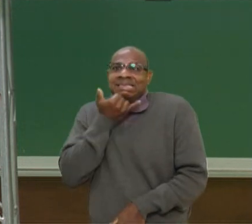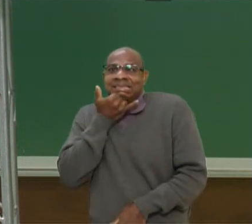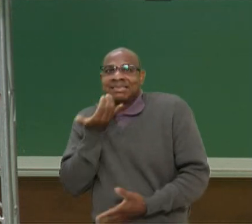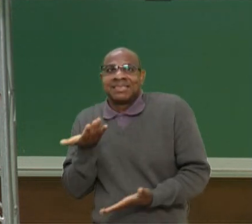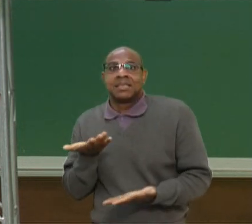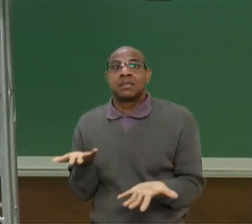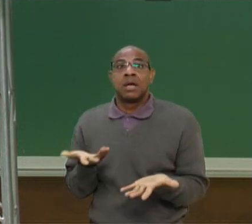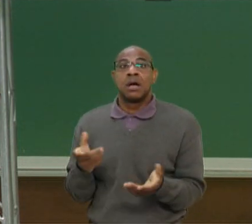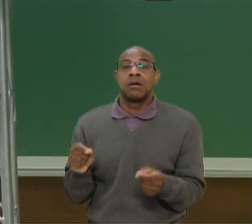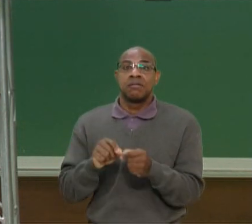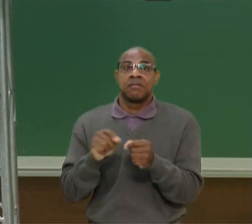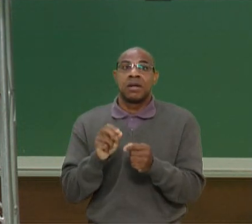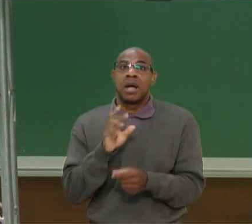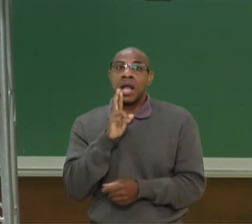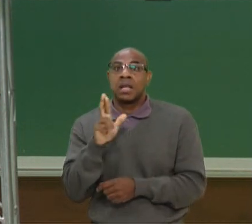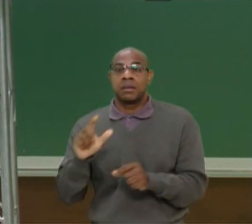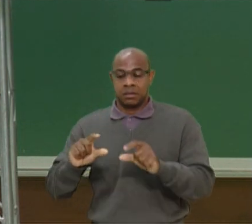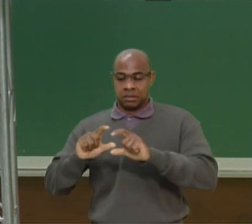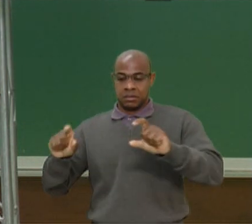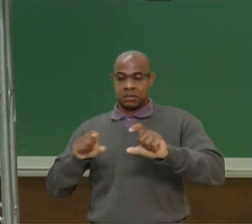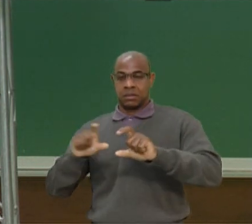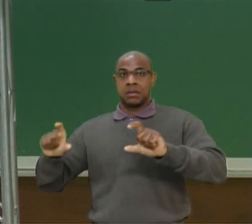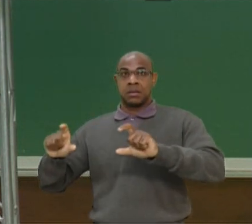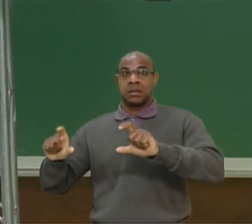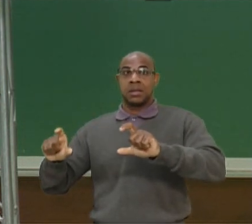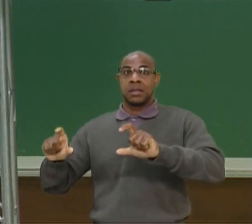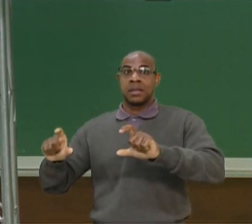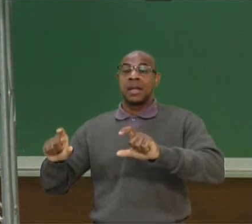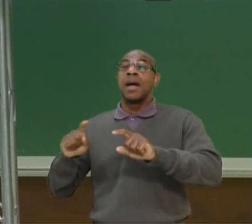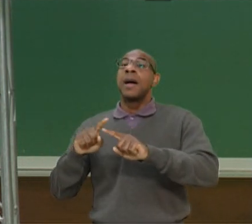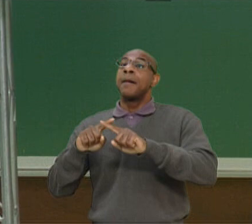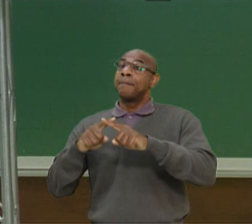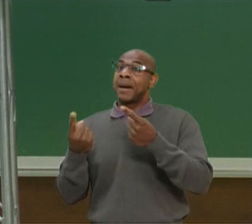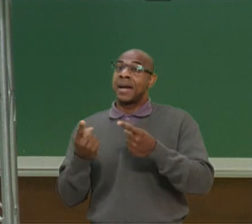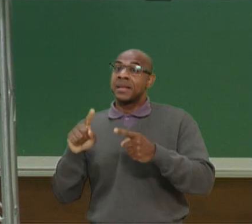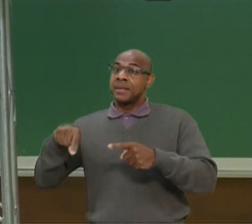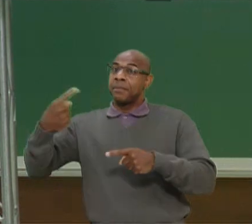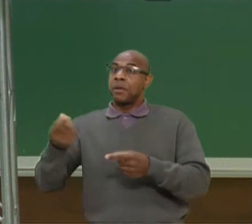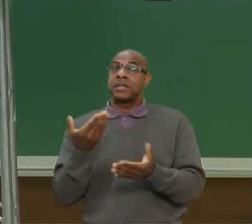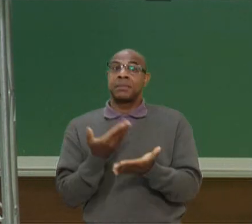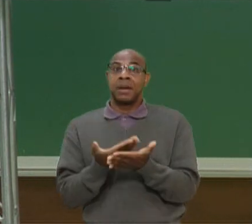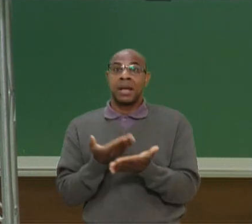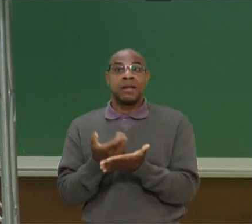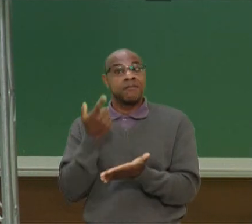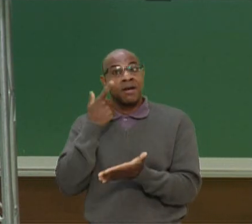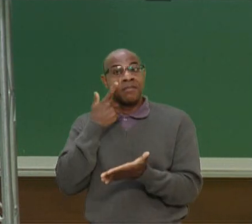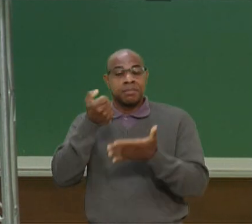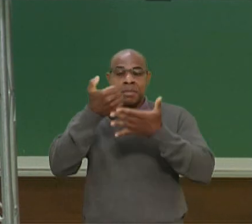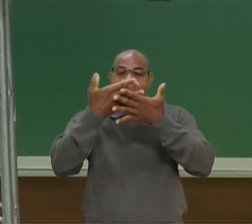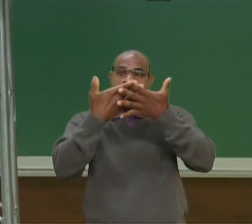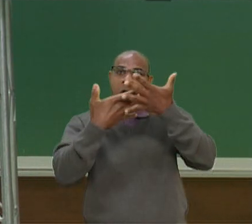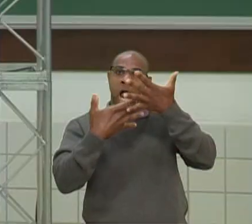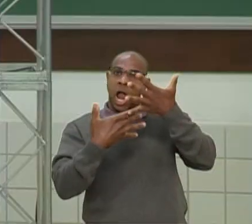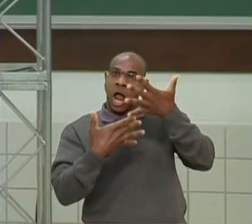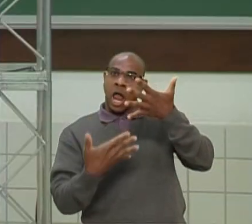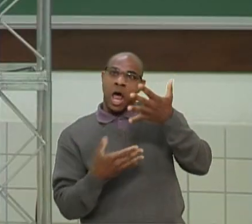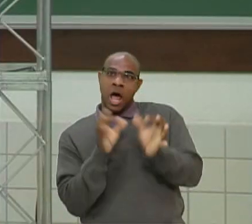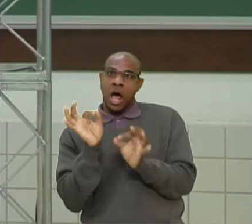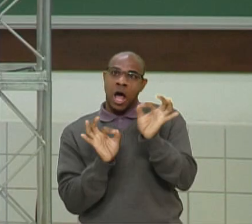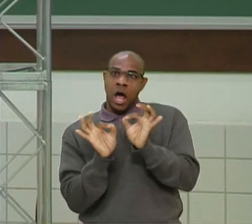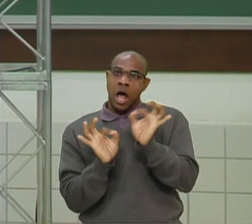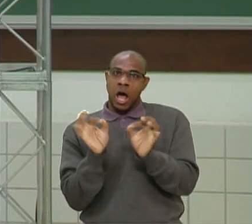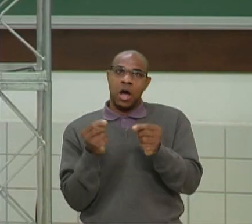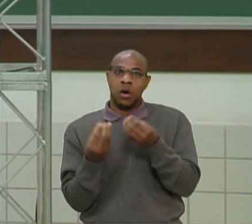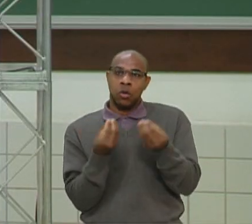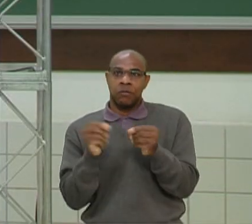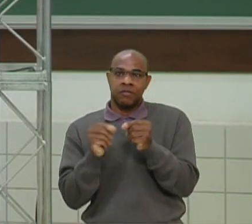eu vou passar agora aqui o resultado para vocês aqui, mas na próxima aula a gente vai ver a resolução desse exercício, tá ok, gente? Hoje,